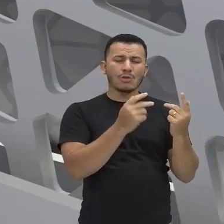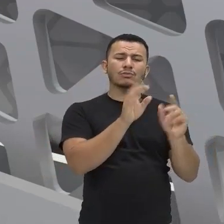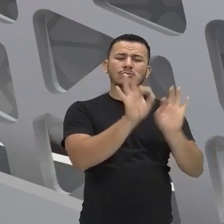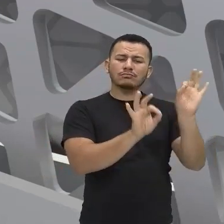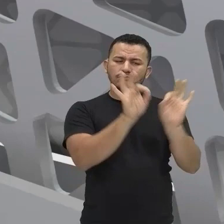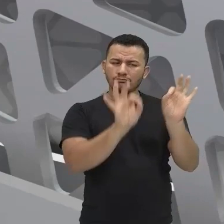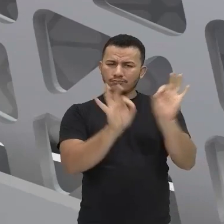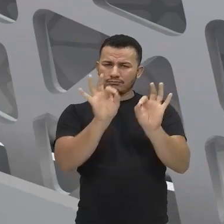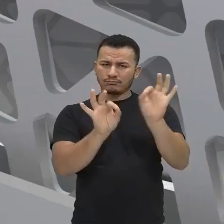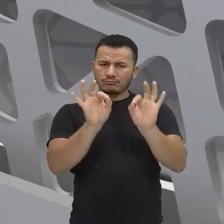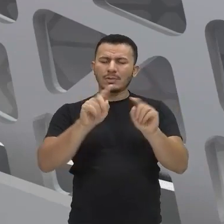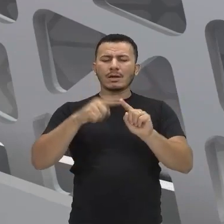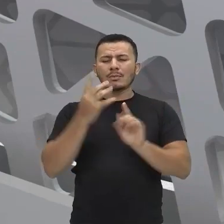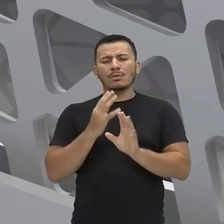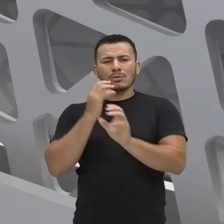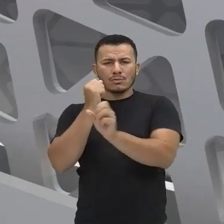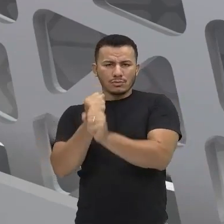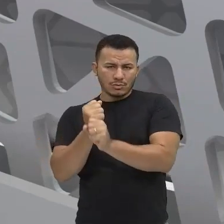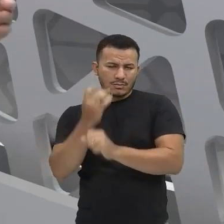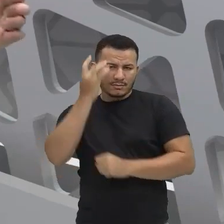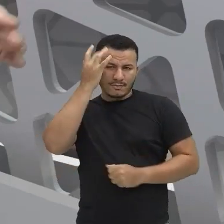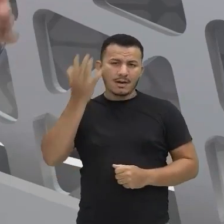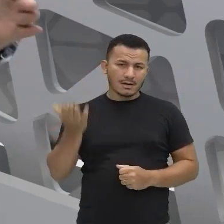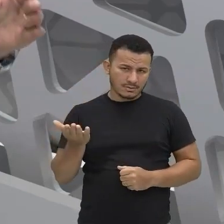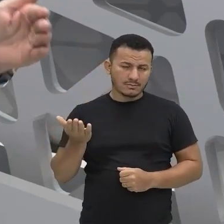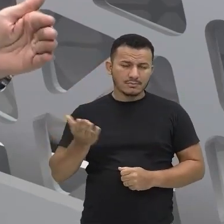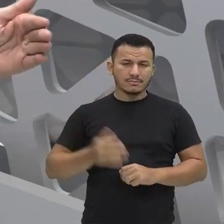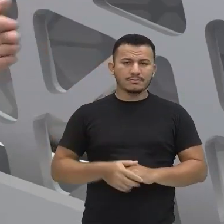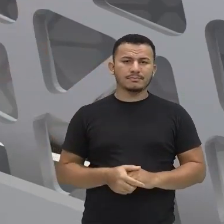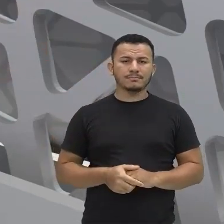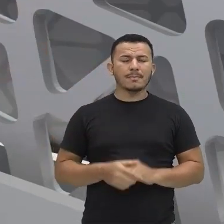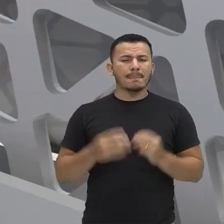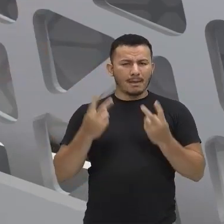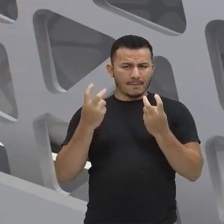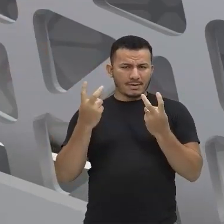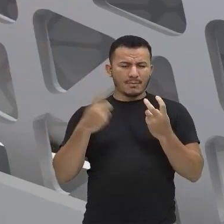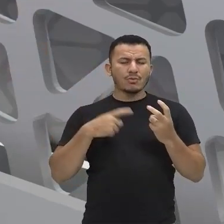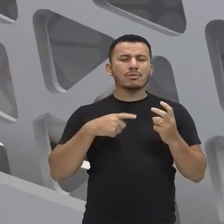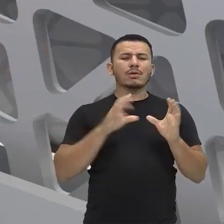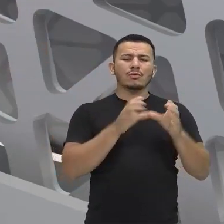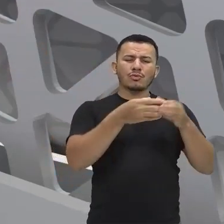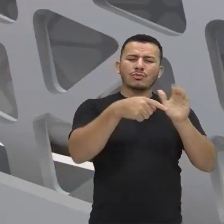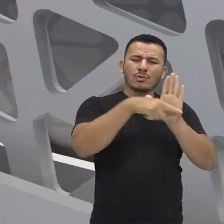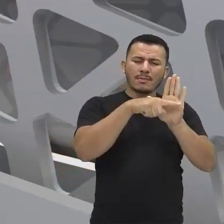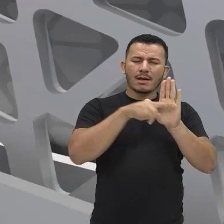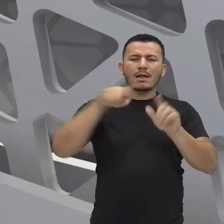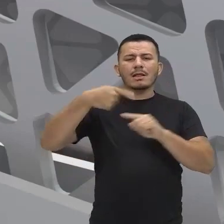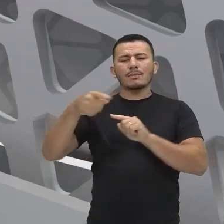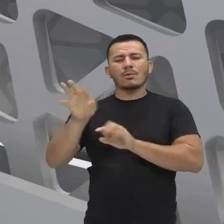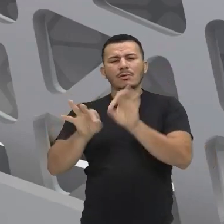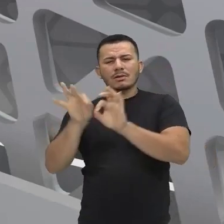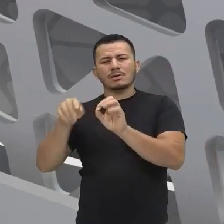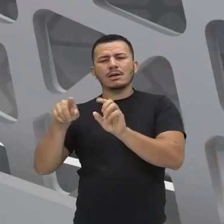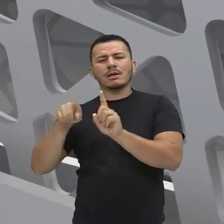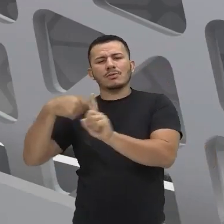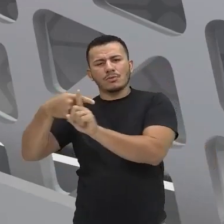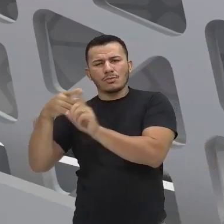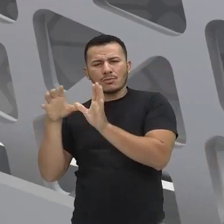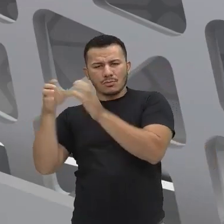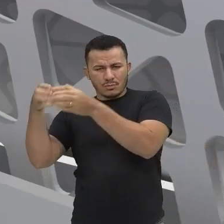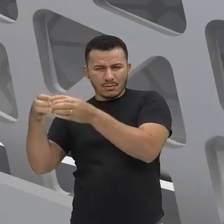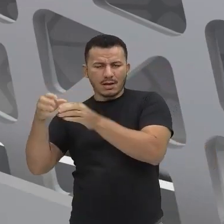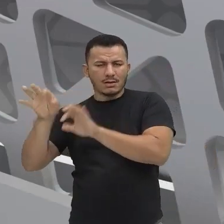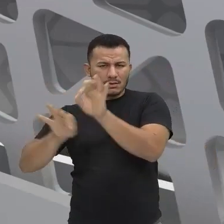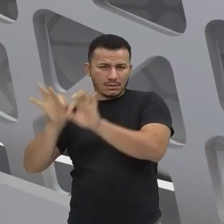agrupados, que aí a conta fica bem simples. Observe que eu coloquei toda a turma com menos, depois eu coloquei toda a turma com mais.